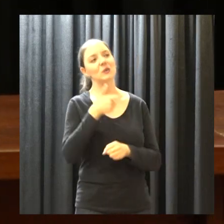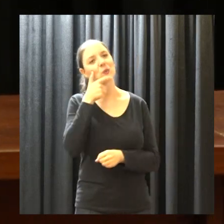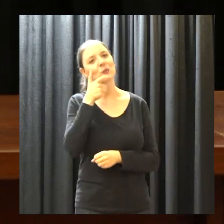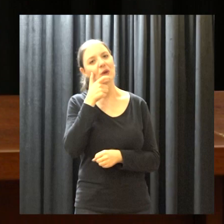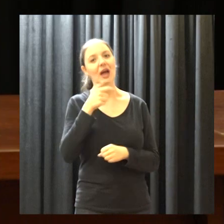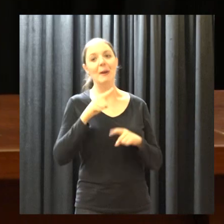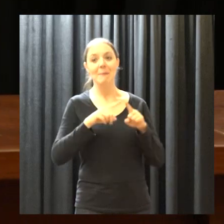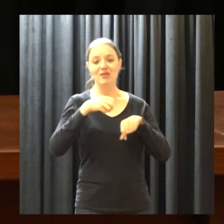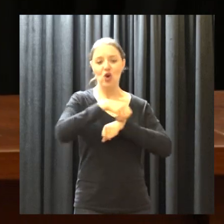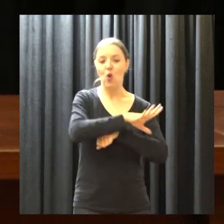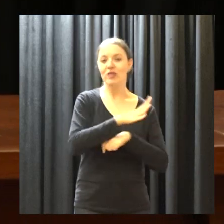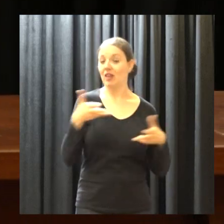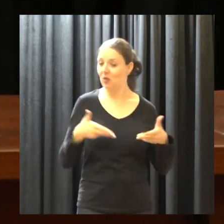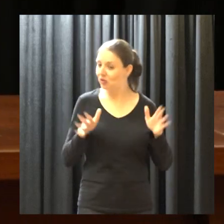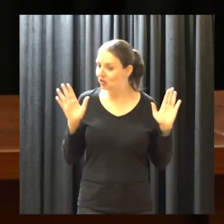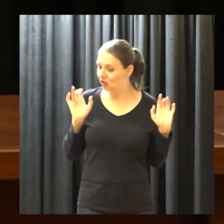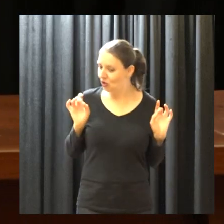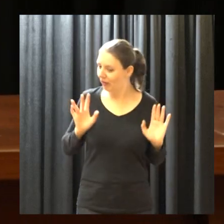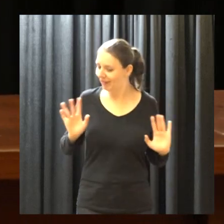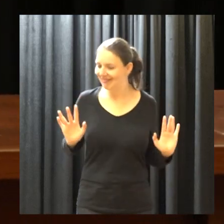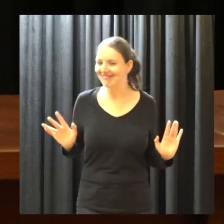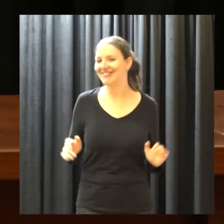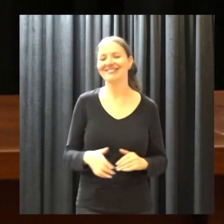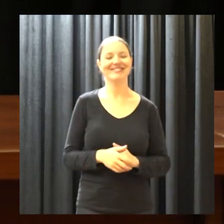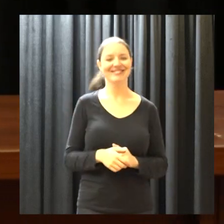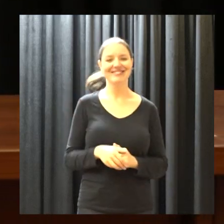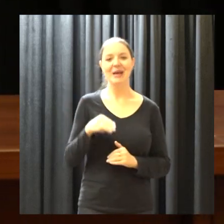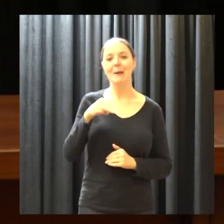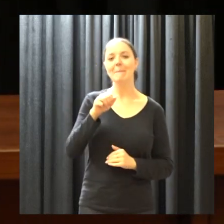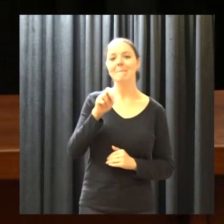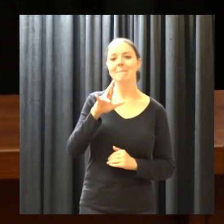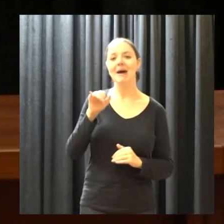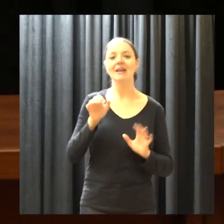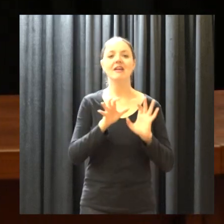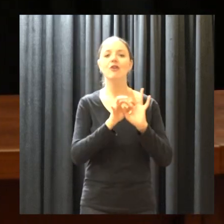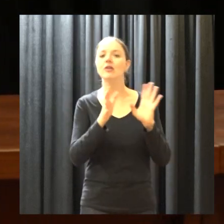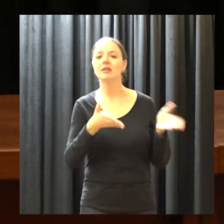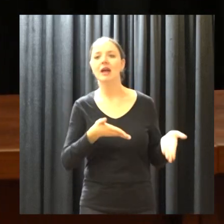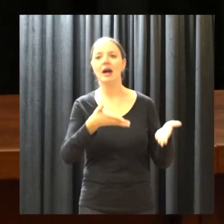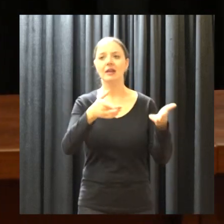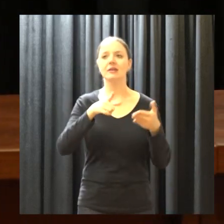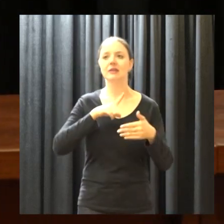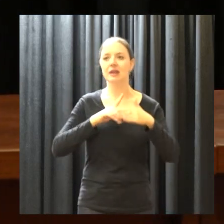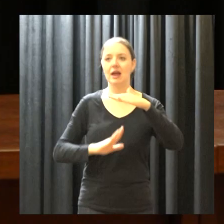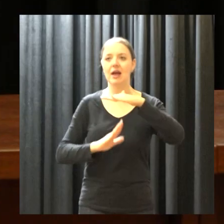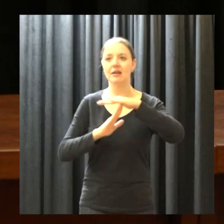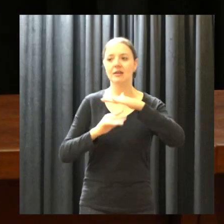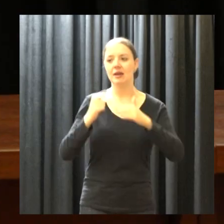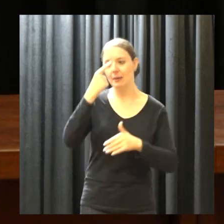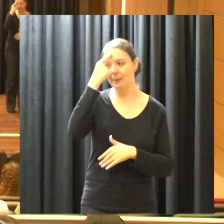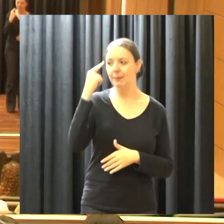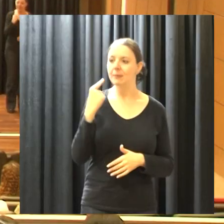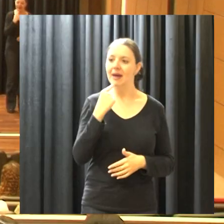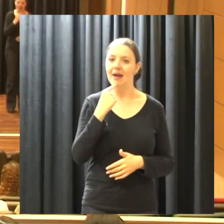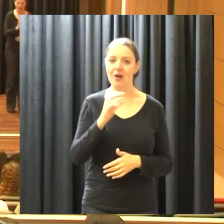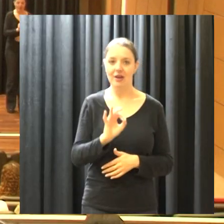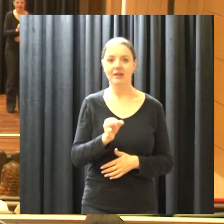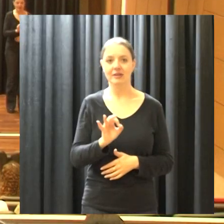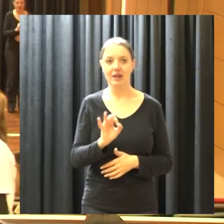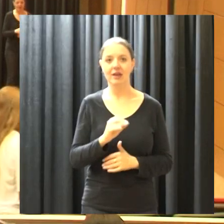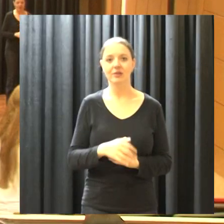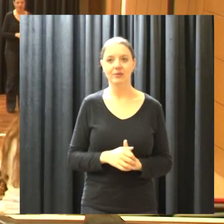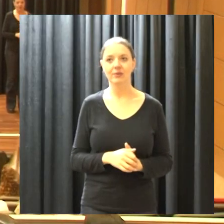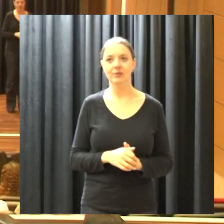sabendo hoje. Então, Márcia, fica à vontade. Você tem até 30 minutos. Como nós começamos em ponto, a